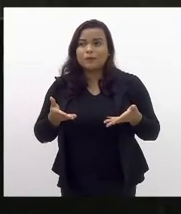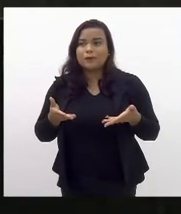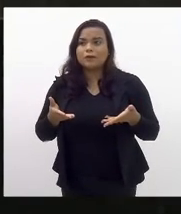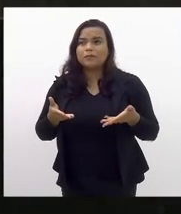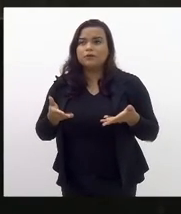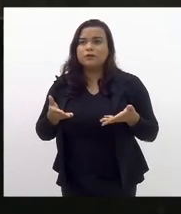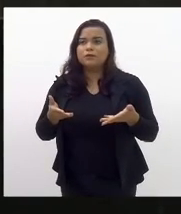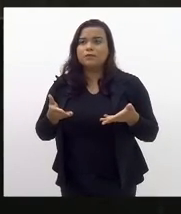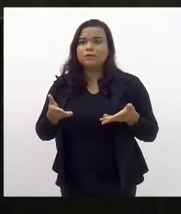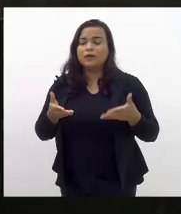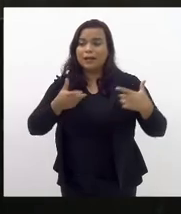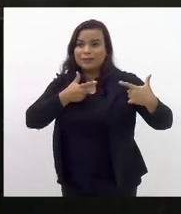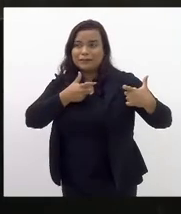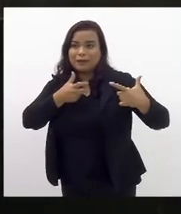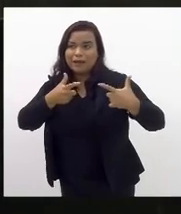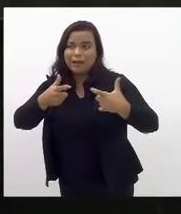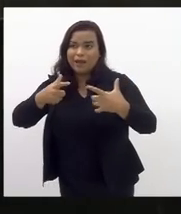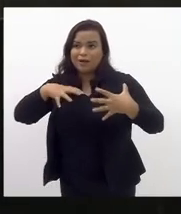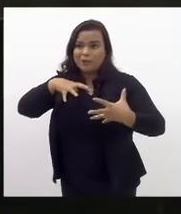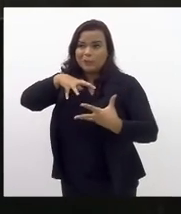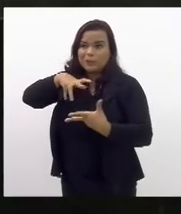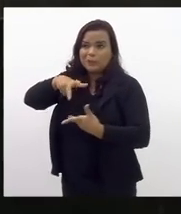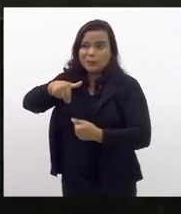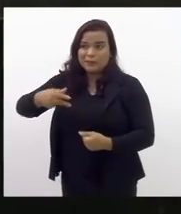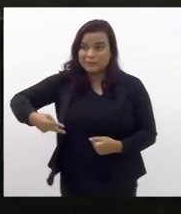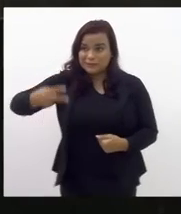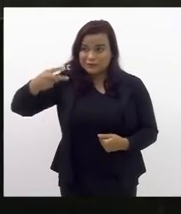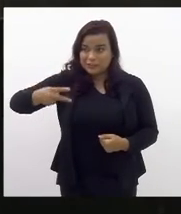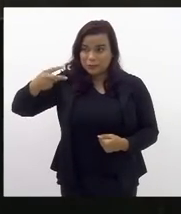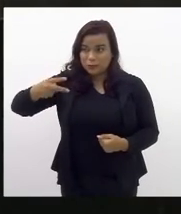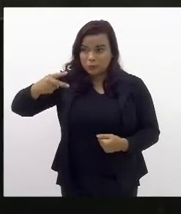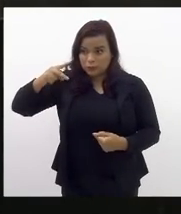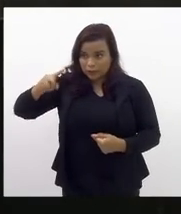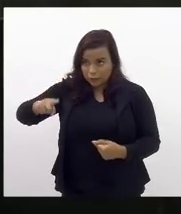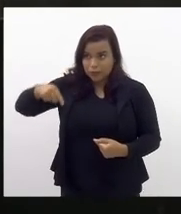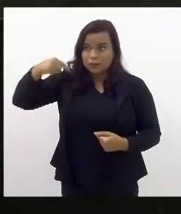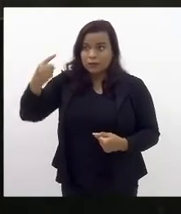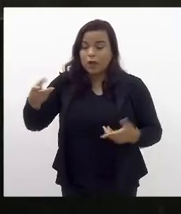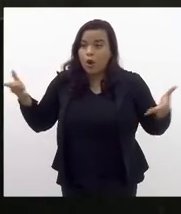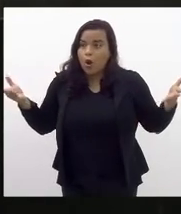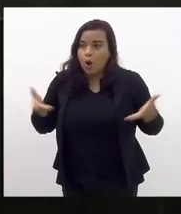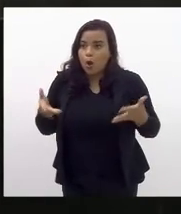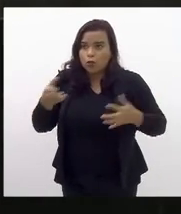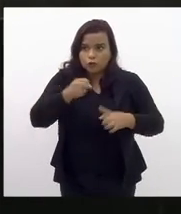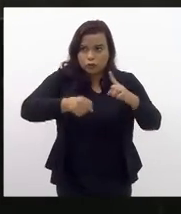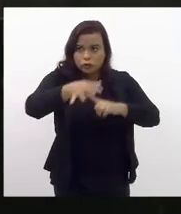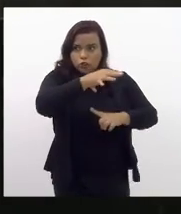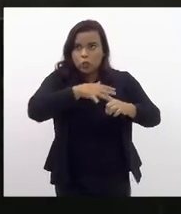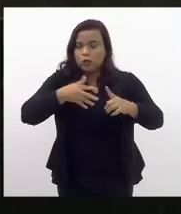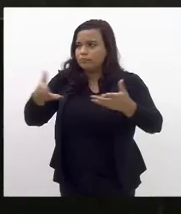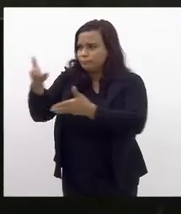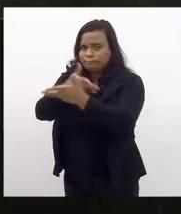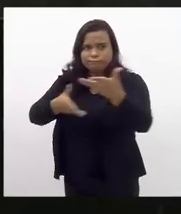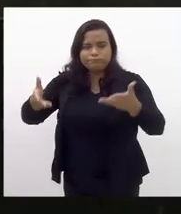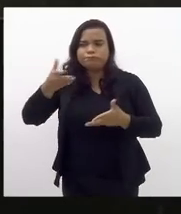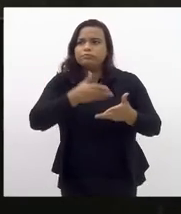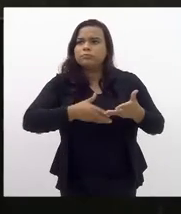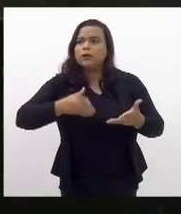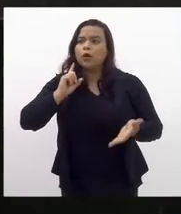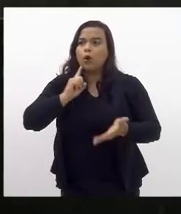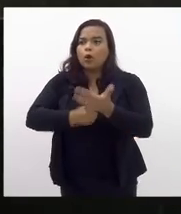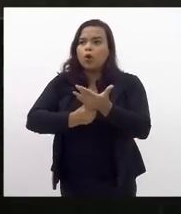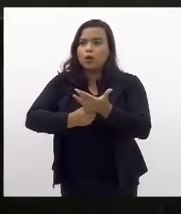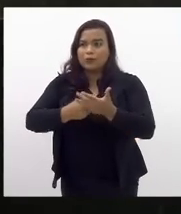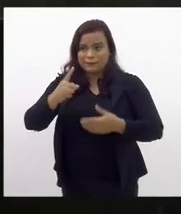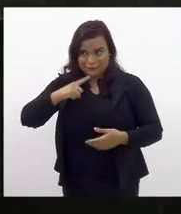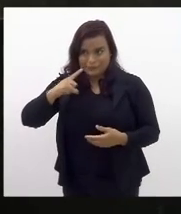depois da Segunda Guerra Mundial, a sociedade que vivemos fez um grande contrato social,